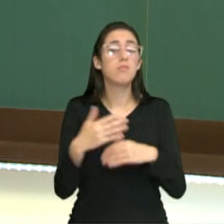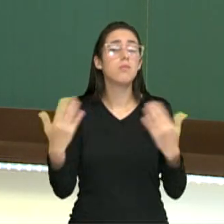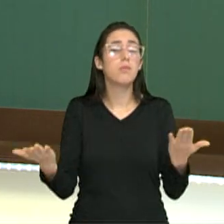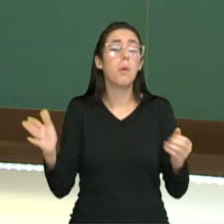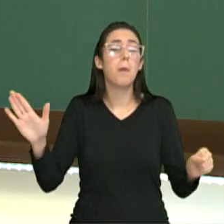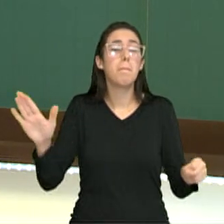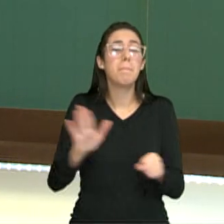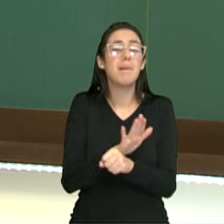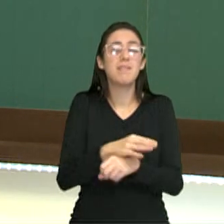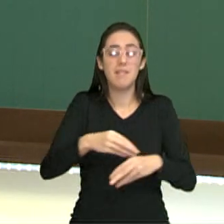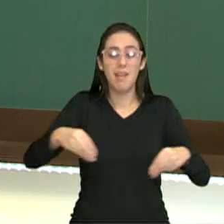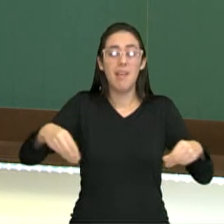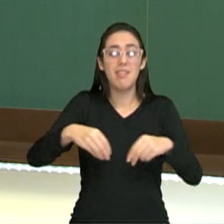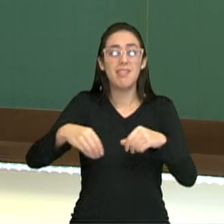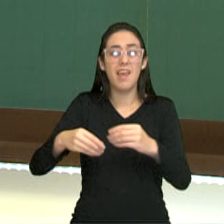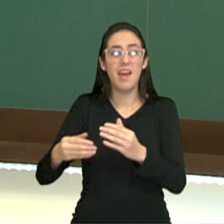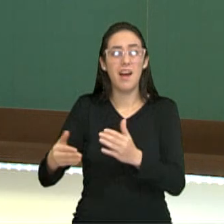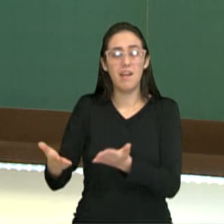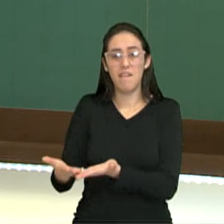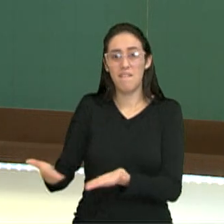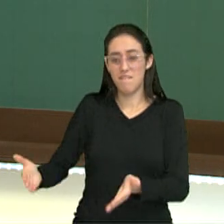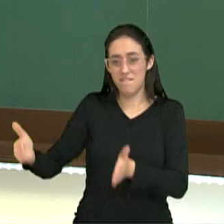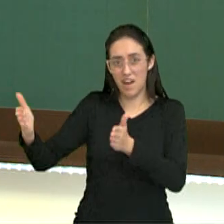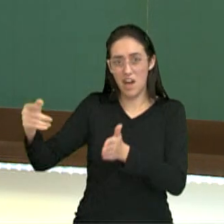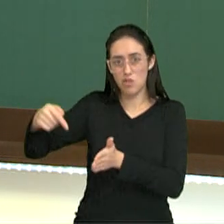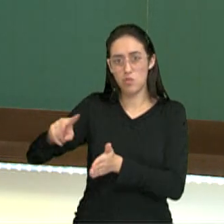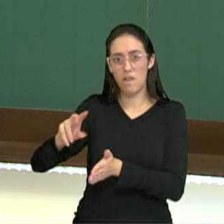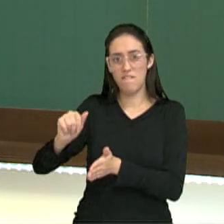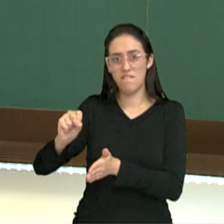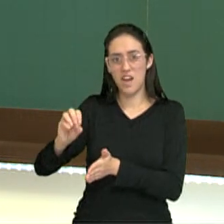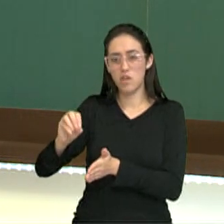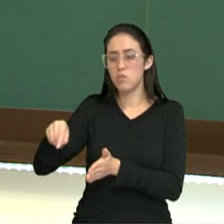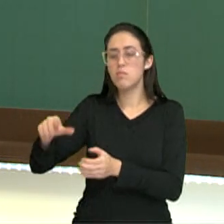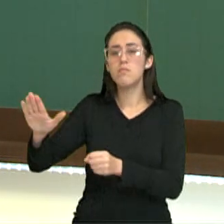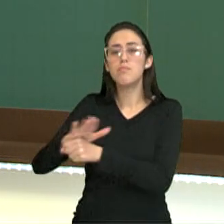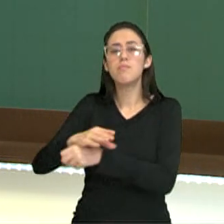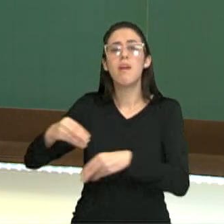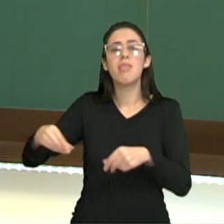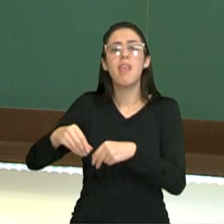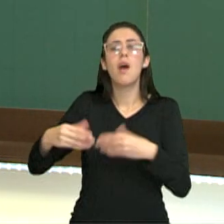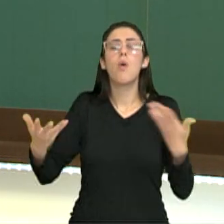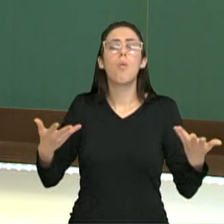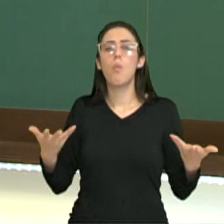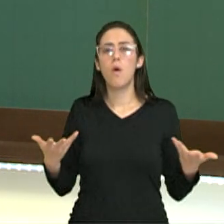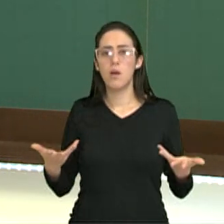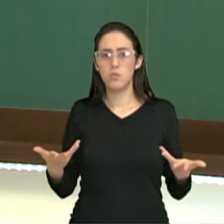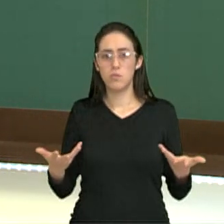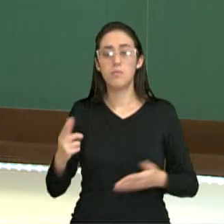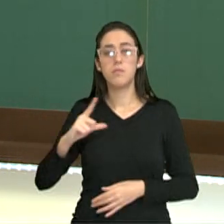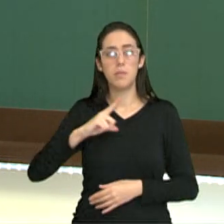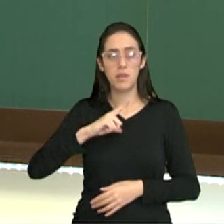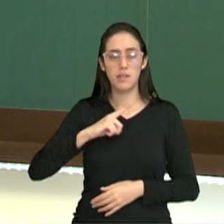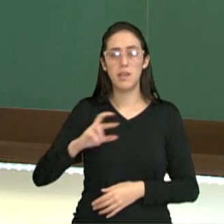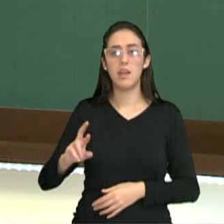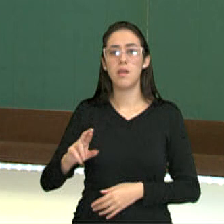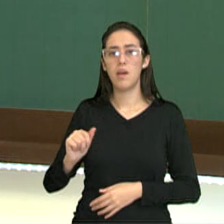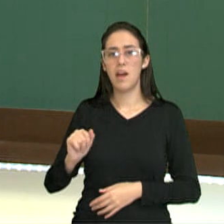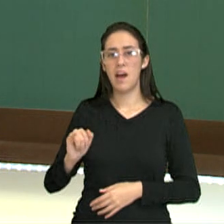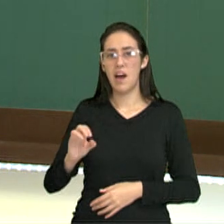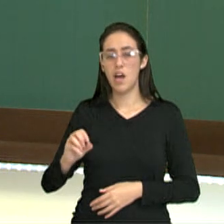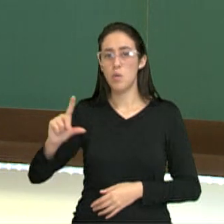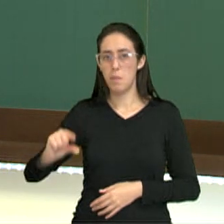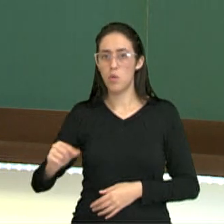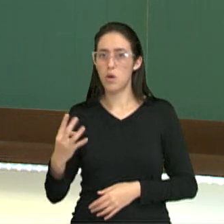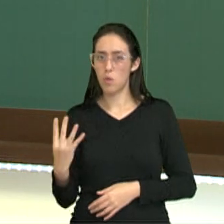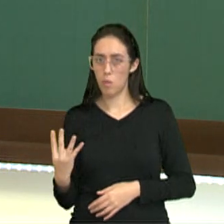máxima de terra que o vaso representado na figura pode comportar. Aqui nós temos a medida do raio menor, que é 4